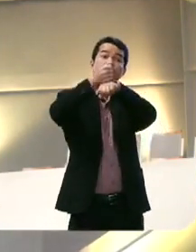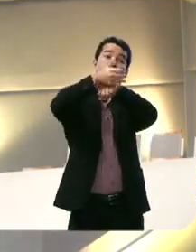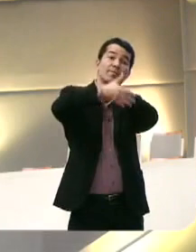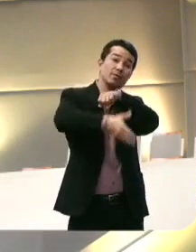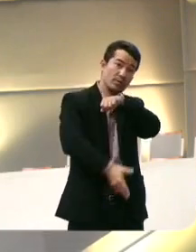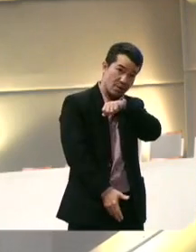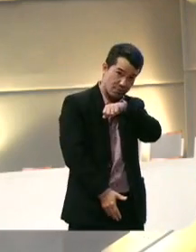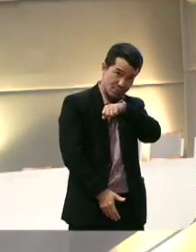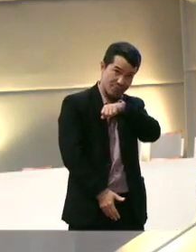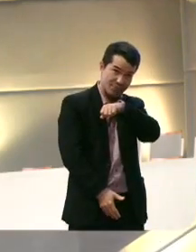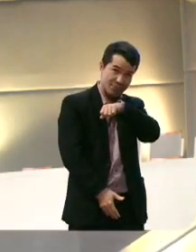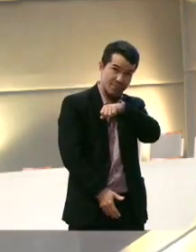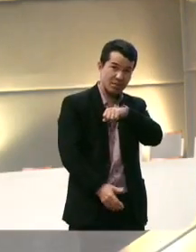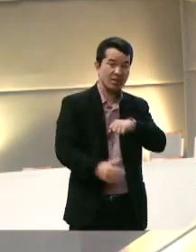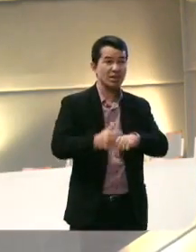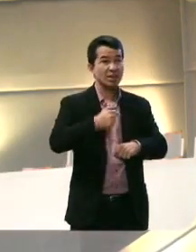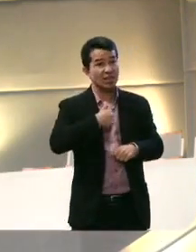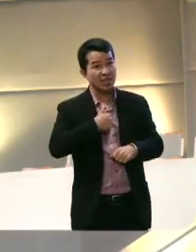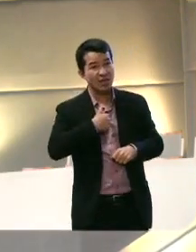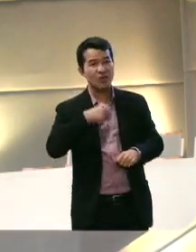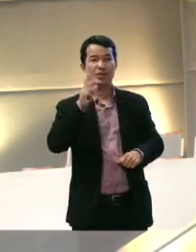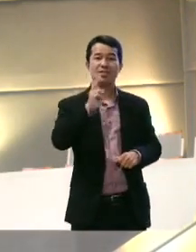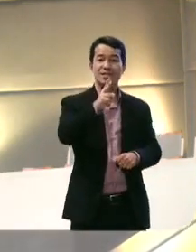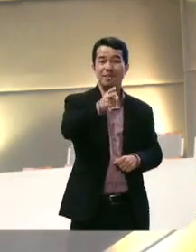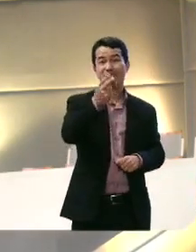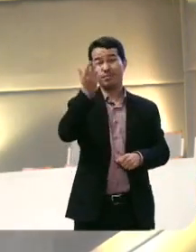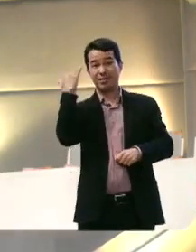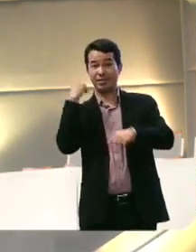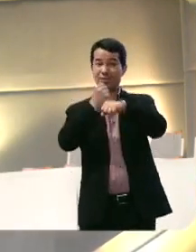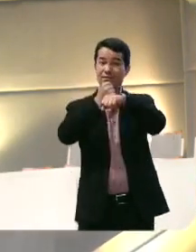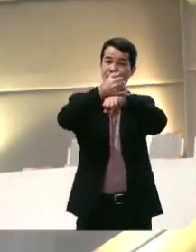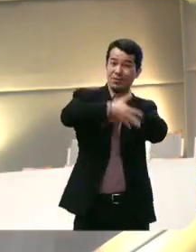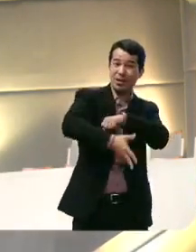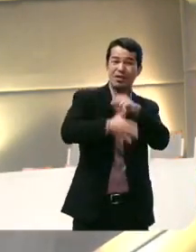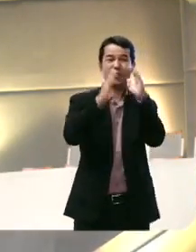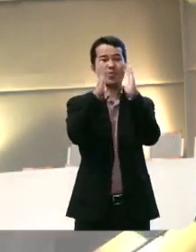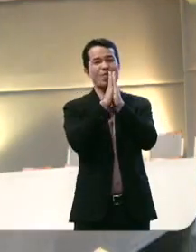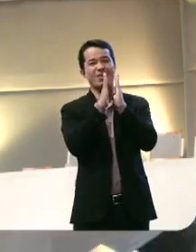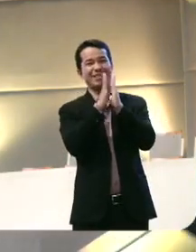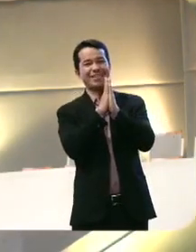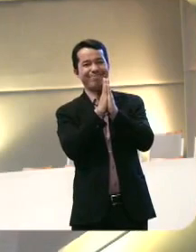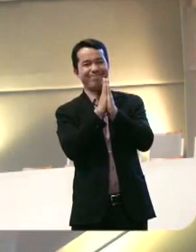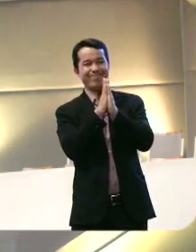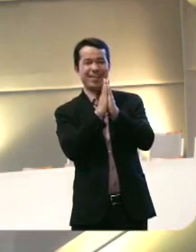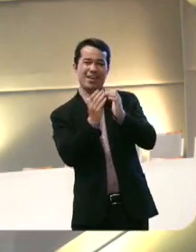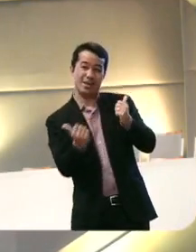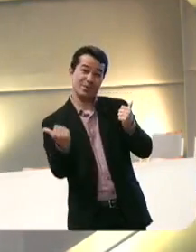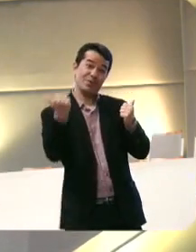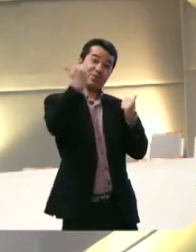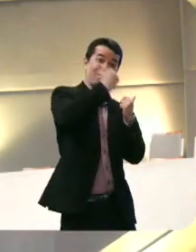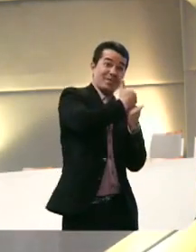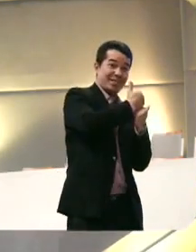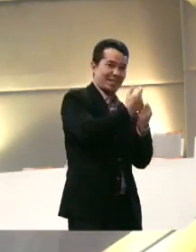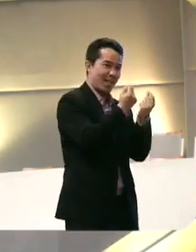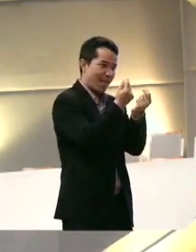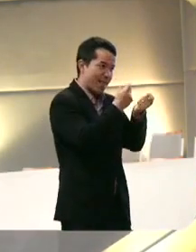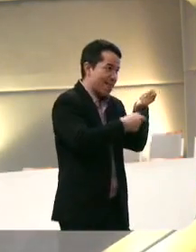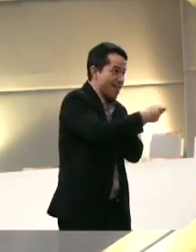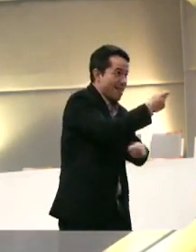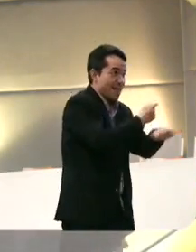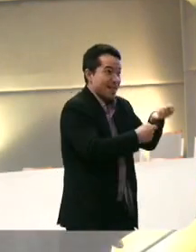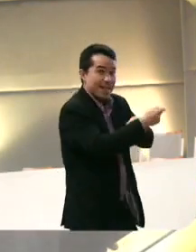daí, era o horário que normalmente eu fazia as minhas devocionais. E a brincadeira de 5, 10 minutos começou a tomar